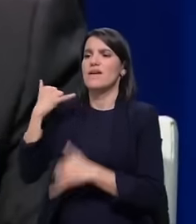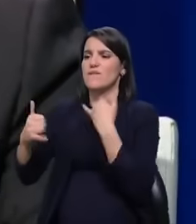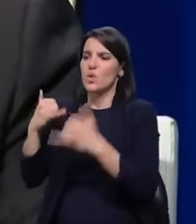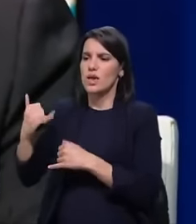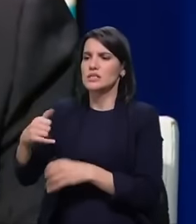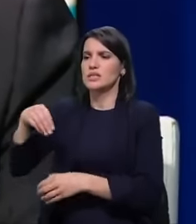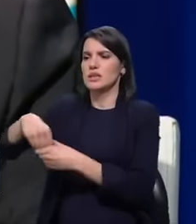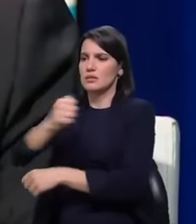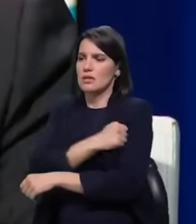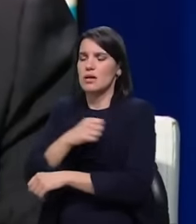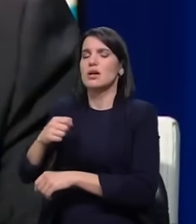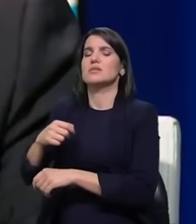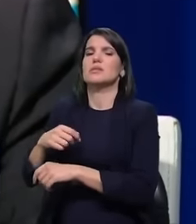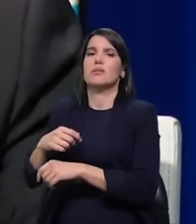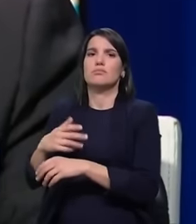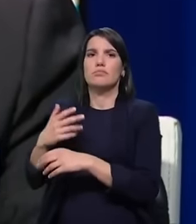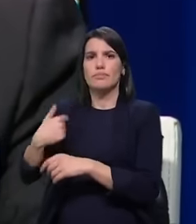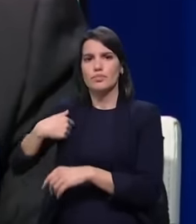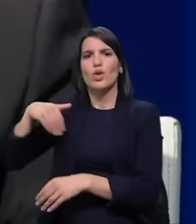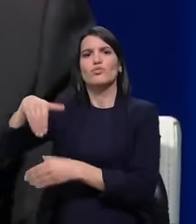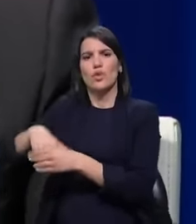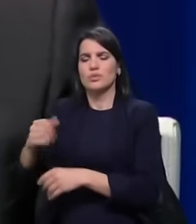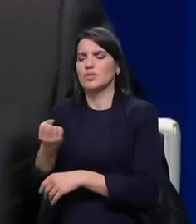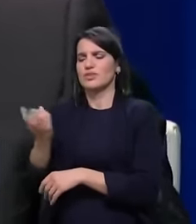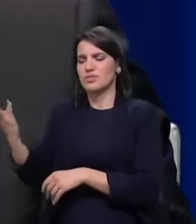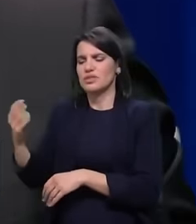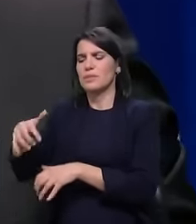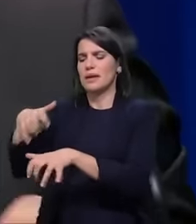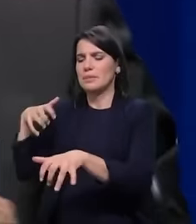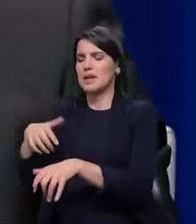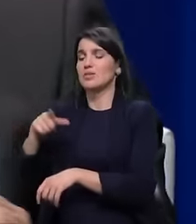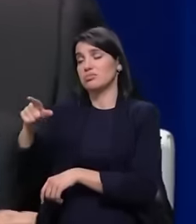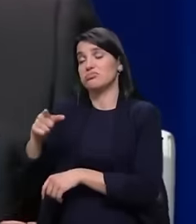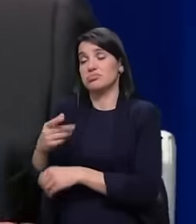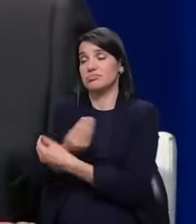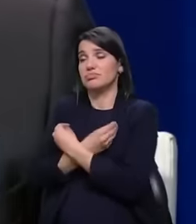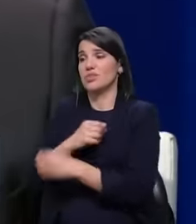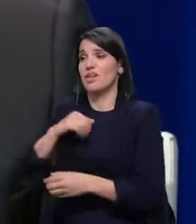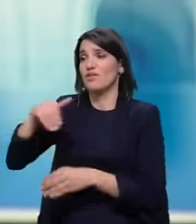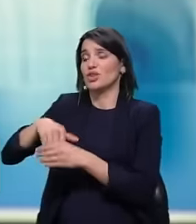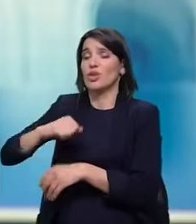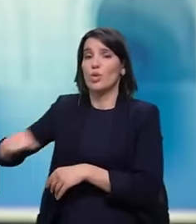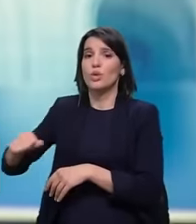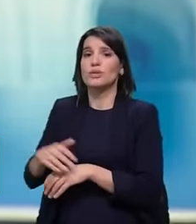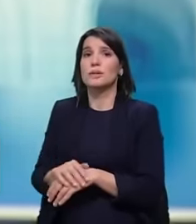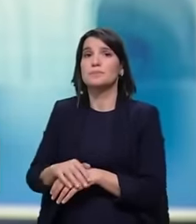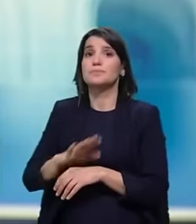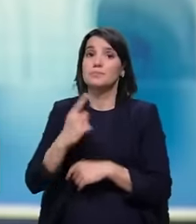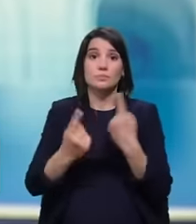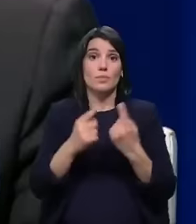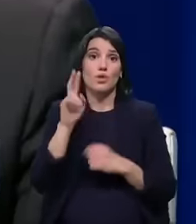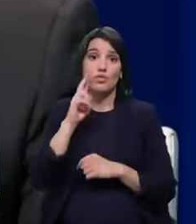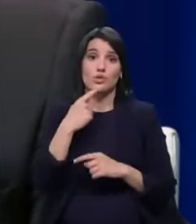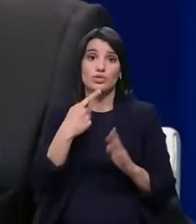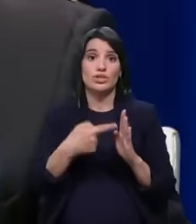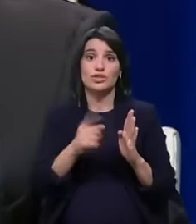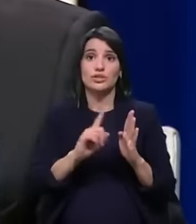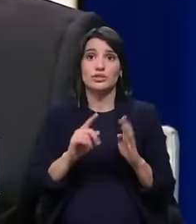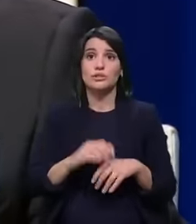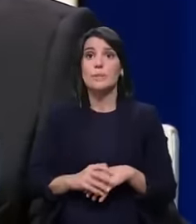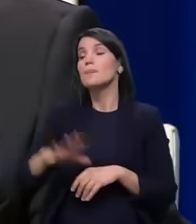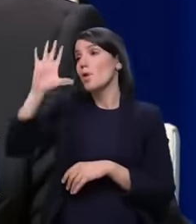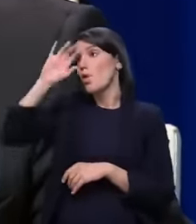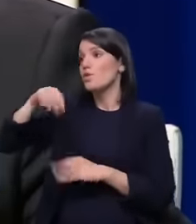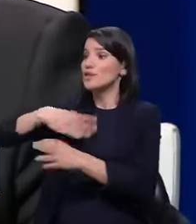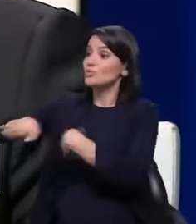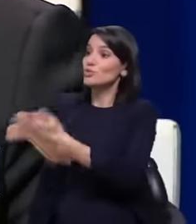feito no Parlamento, aliás, com os votos contra, muitas vezes, do Bloco de Esquerda. Agora, sim... Mas dos não, valores críticos, não vou alguns manter, são para isso também, como sabe. Exato, só que o Governo optou por misturá-los